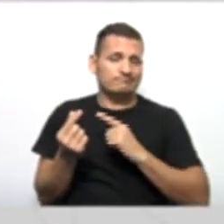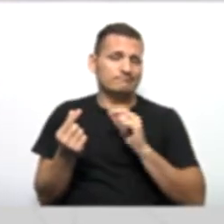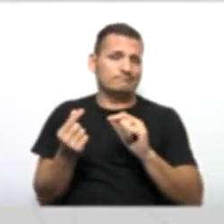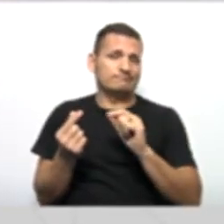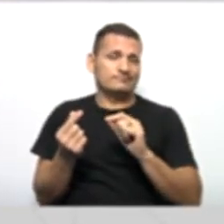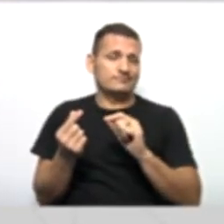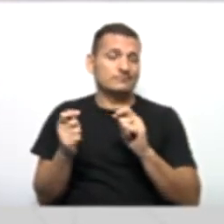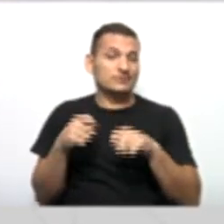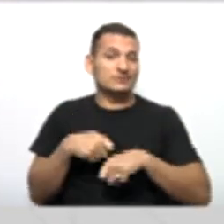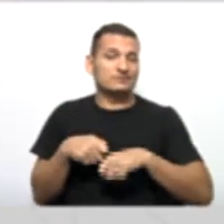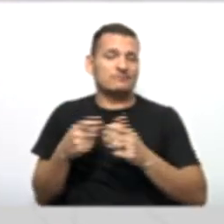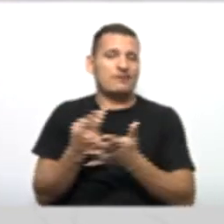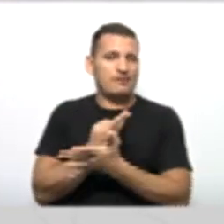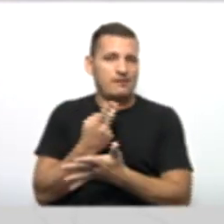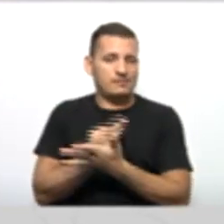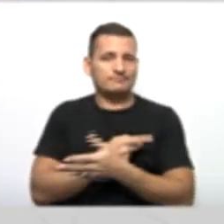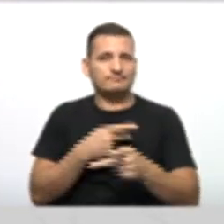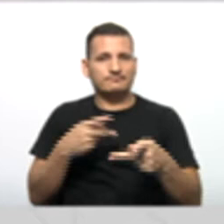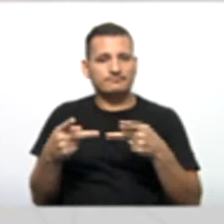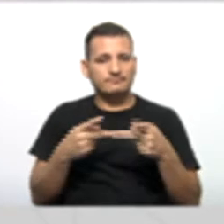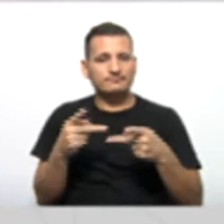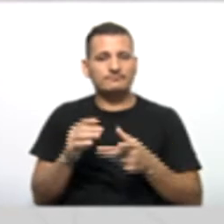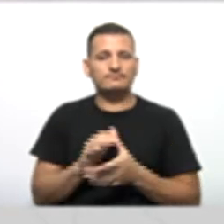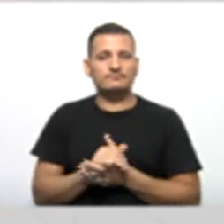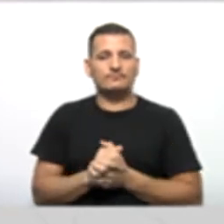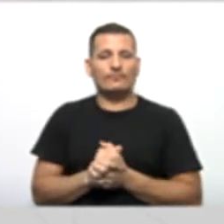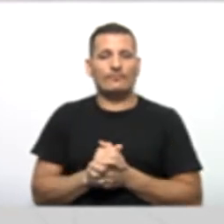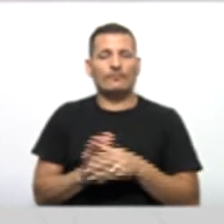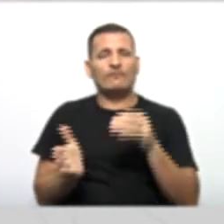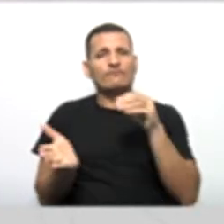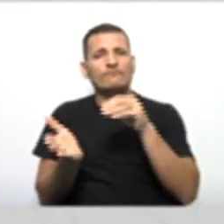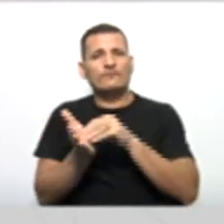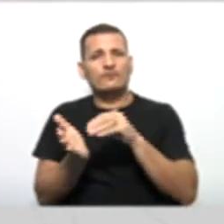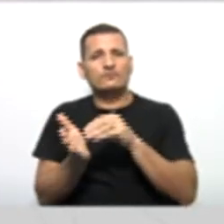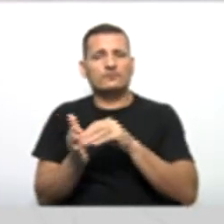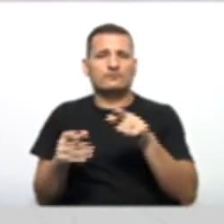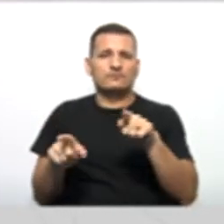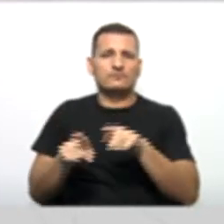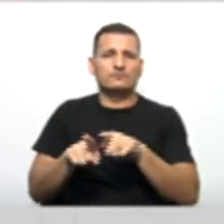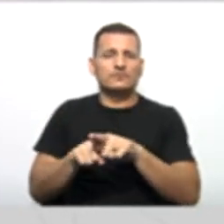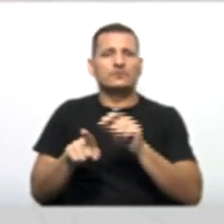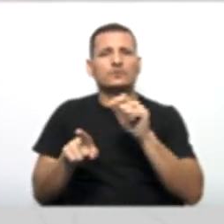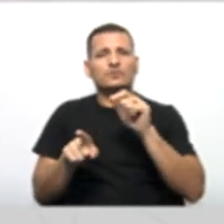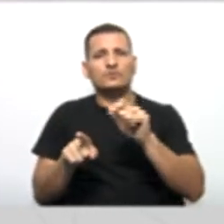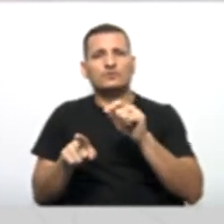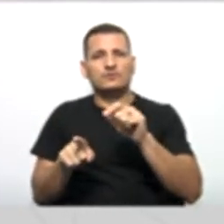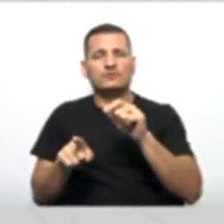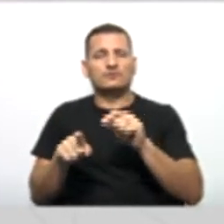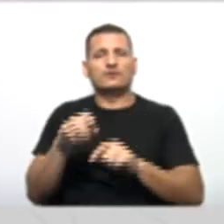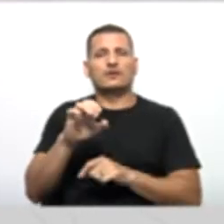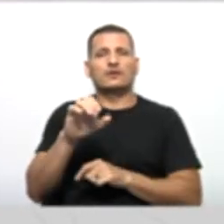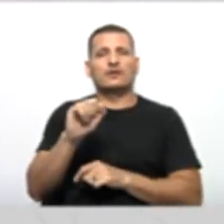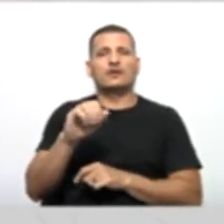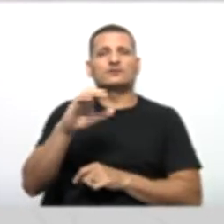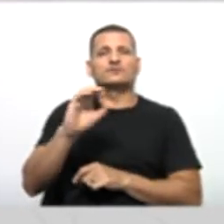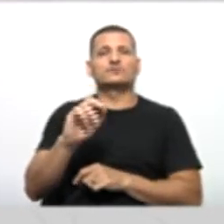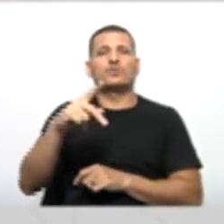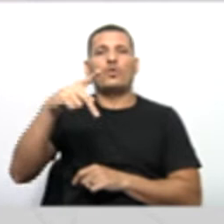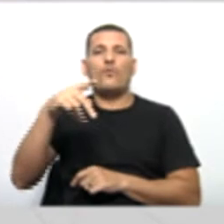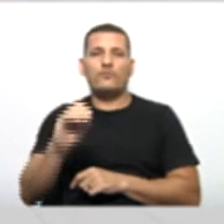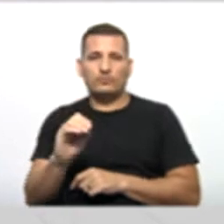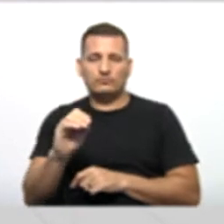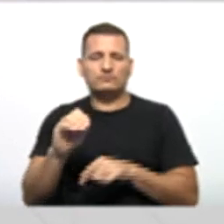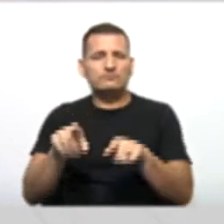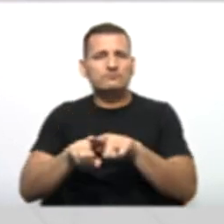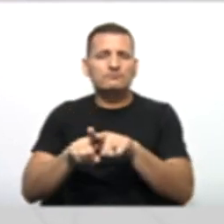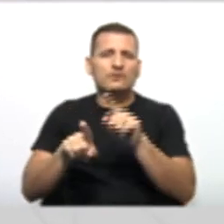dar tudo errado no meu projeto. Falta de definição de requerimentos e escopo do projeto. Isso aqui é falta de conhecimento também,